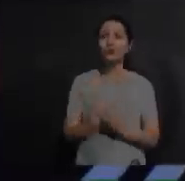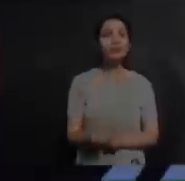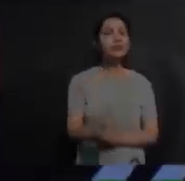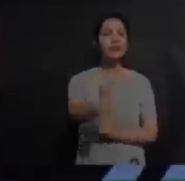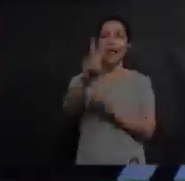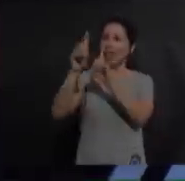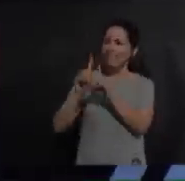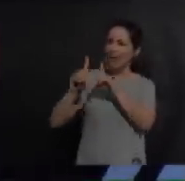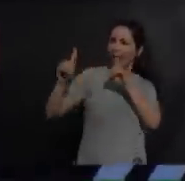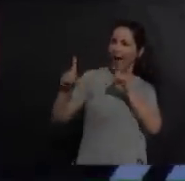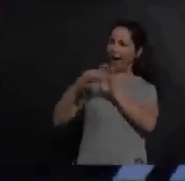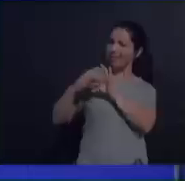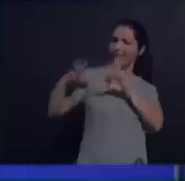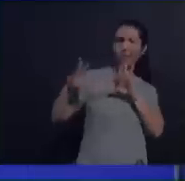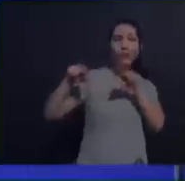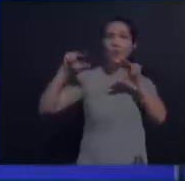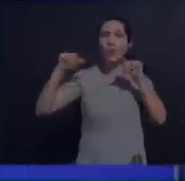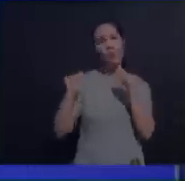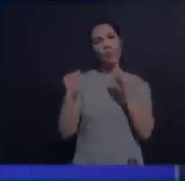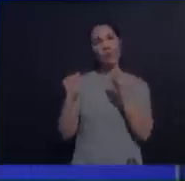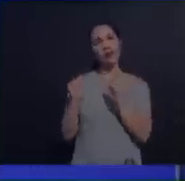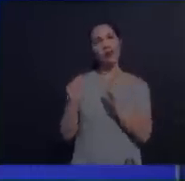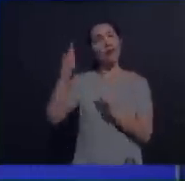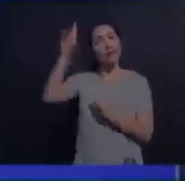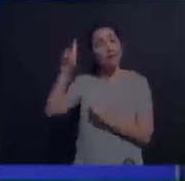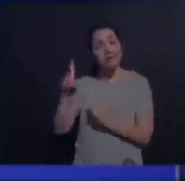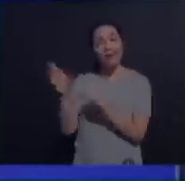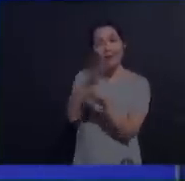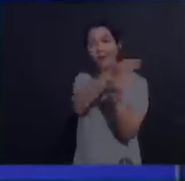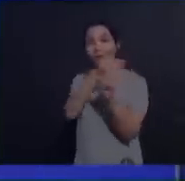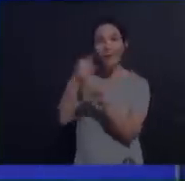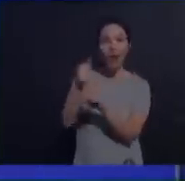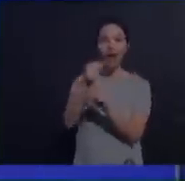Ele vai à nossa frente, nos poupando, Ele que te guarda, meu irmão, minha irmã.